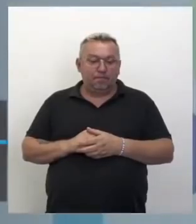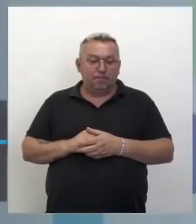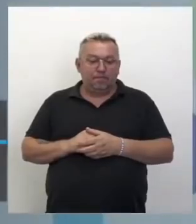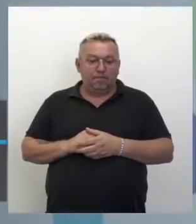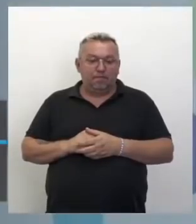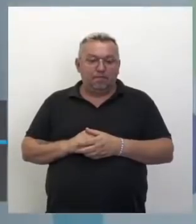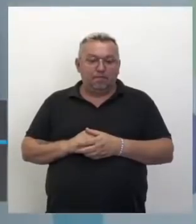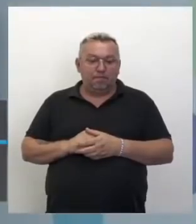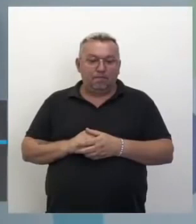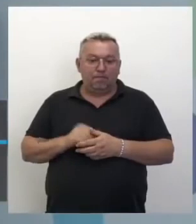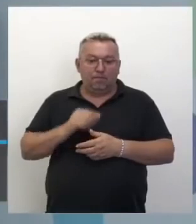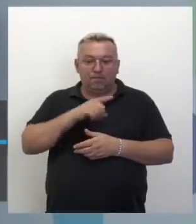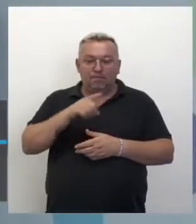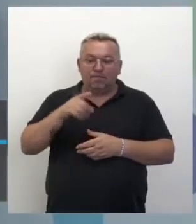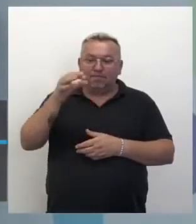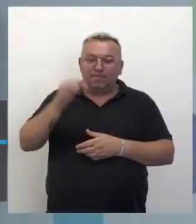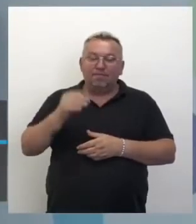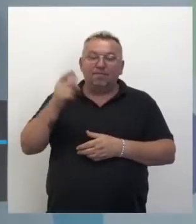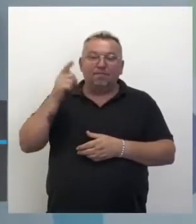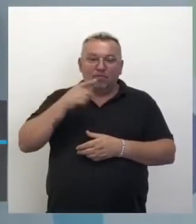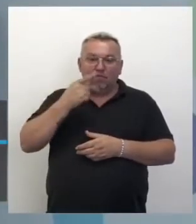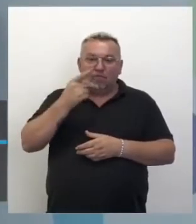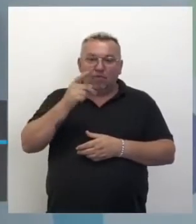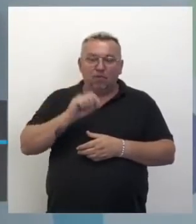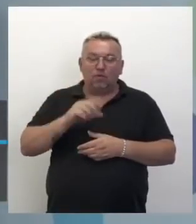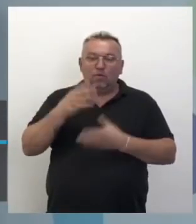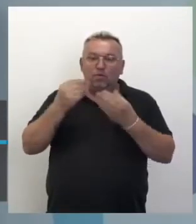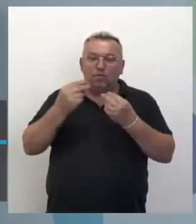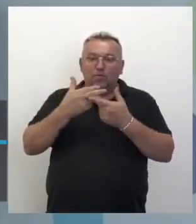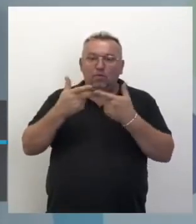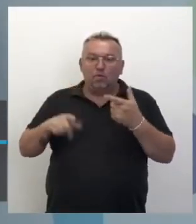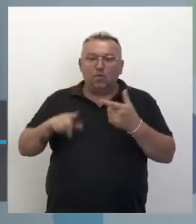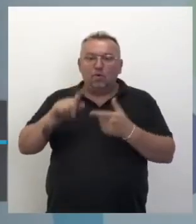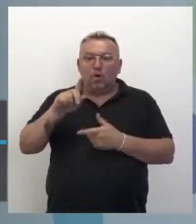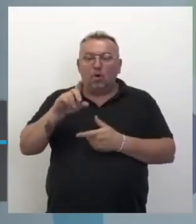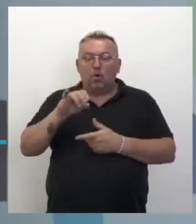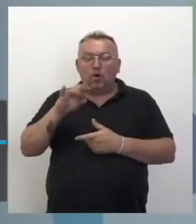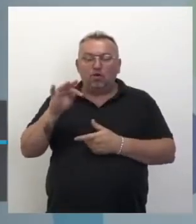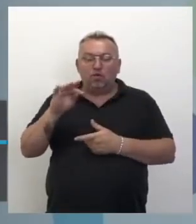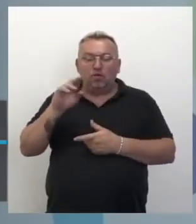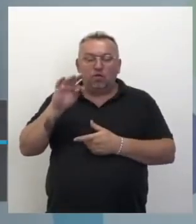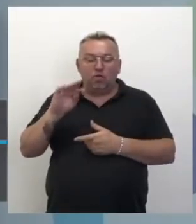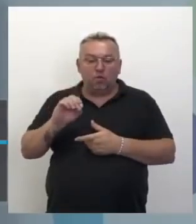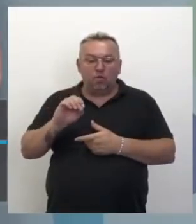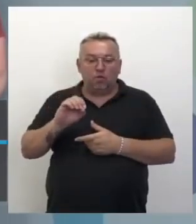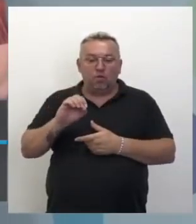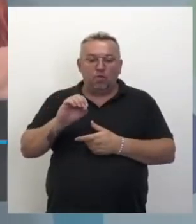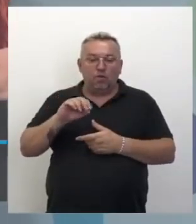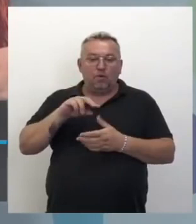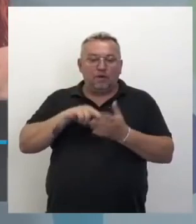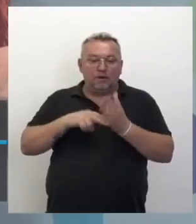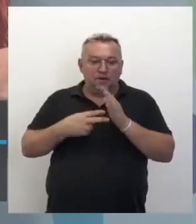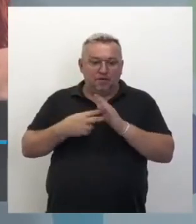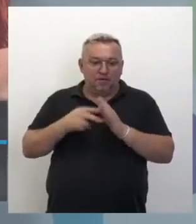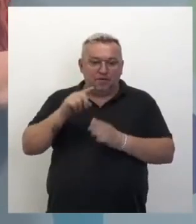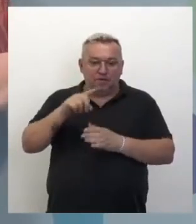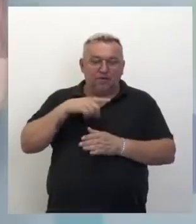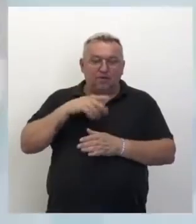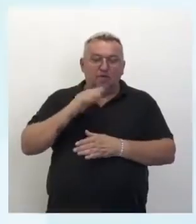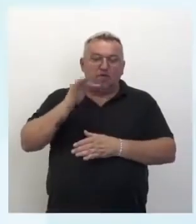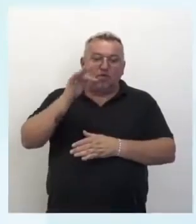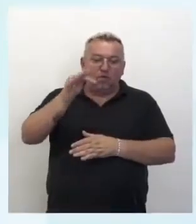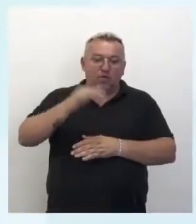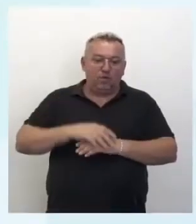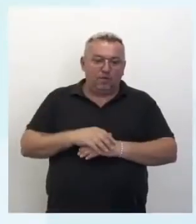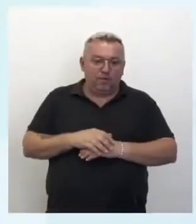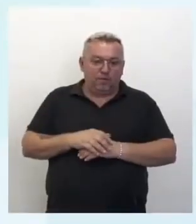Bom, vocês viram então que a gente falou aí bastante desse going to. O que é esse going to, então? Esse going to é uma forma de futuro. Na